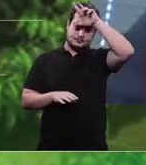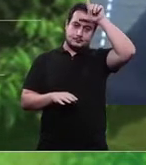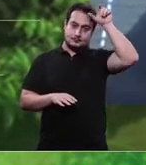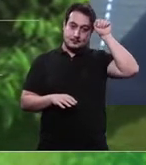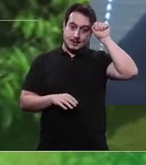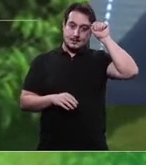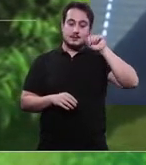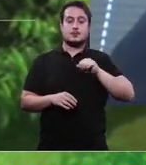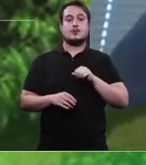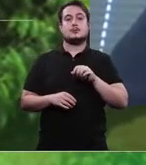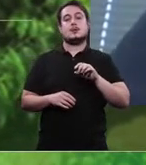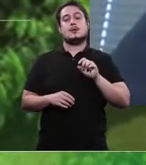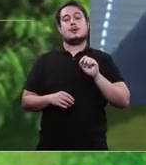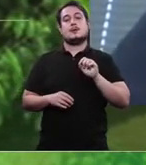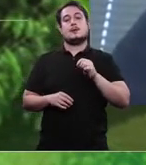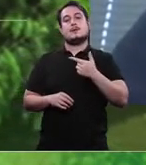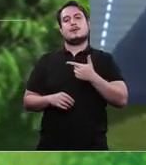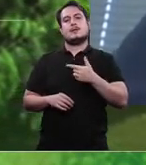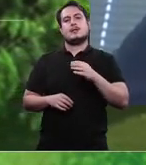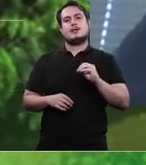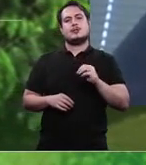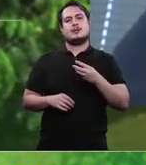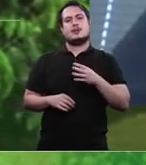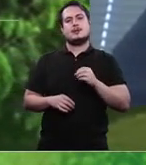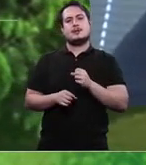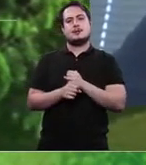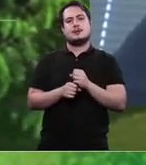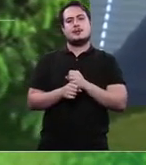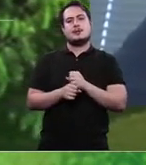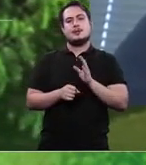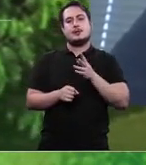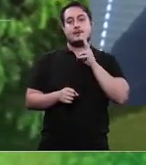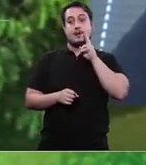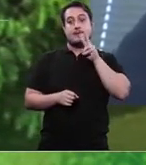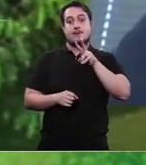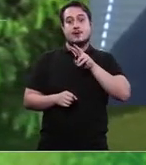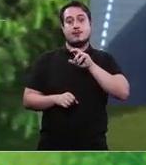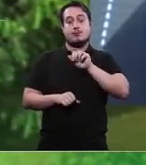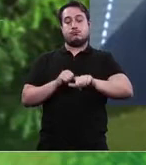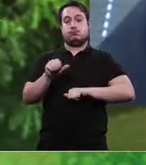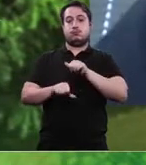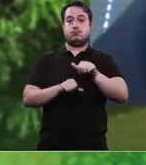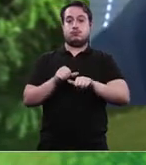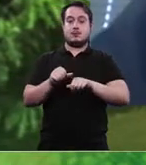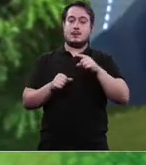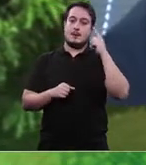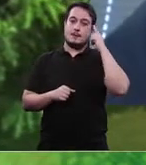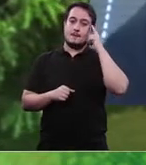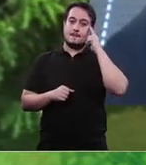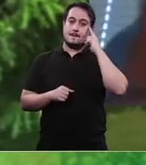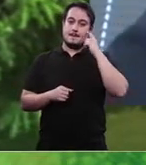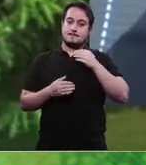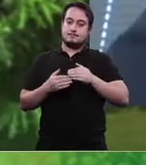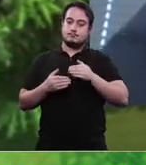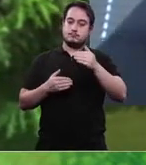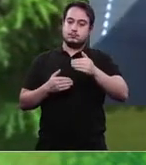acredito que em 20, 30 anos a gente já vai ver vamos ter, pensando mais a médio e longo prazo, uma outra